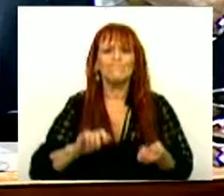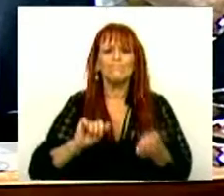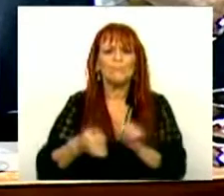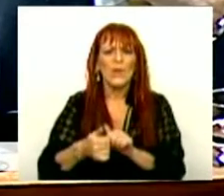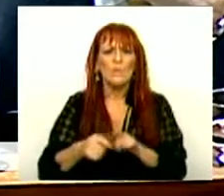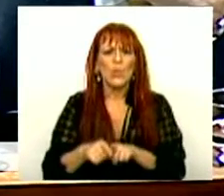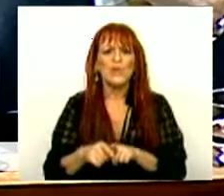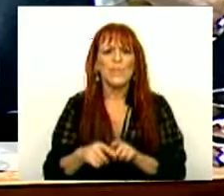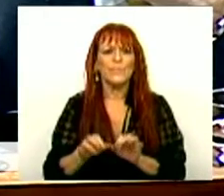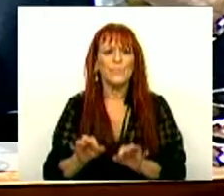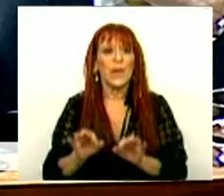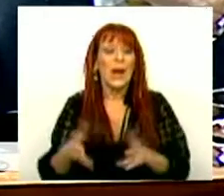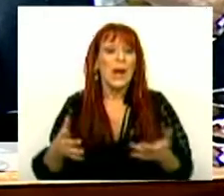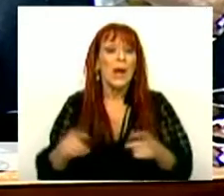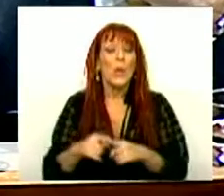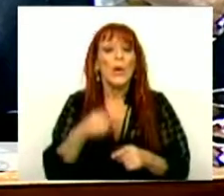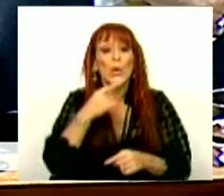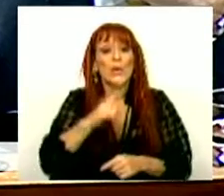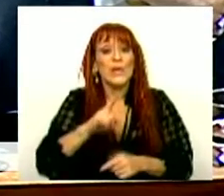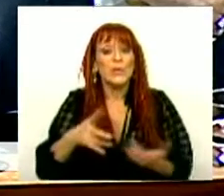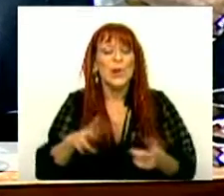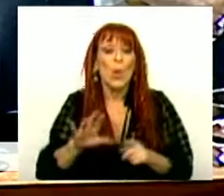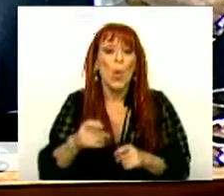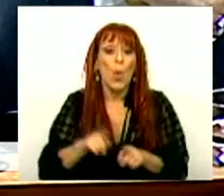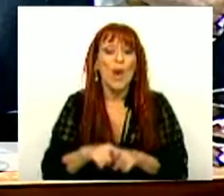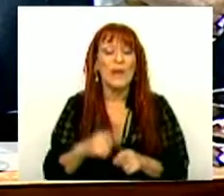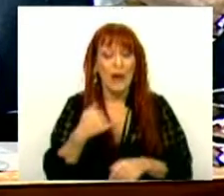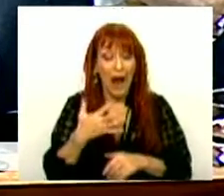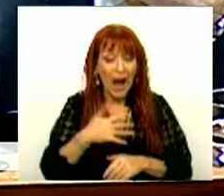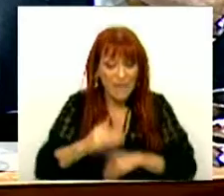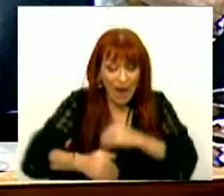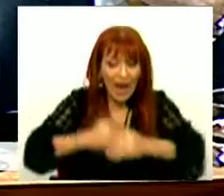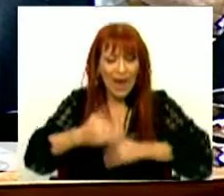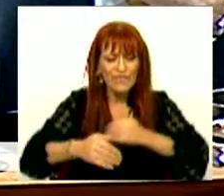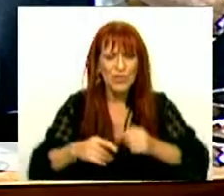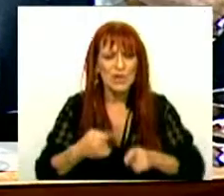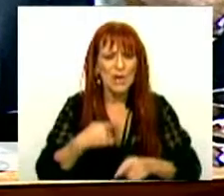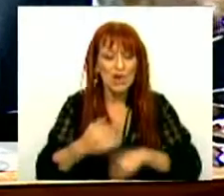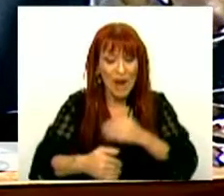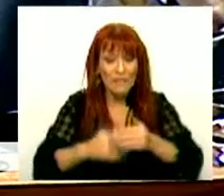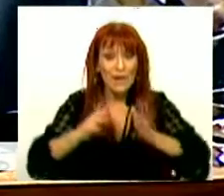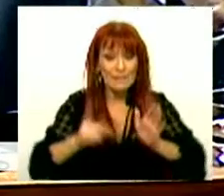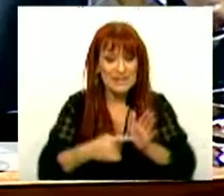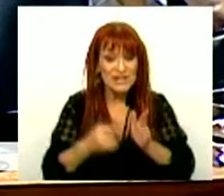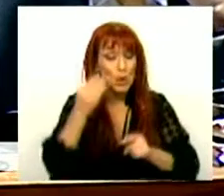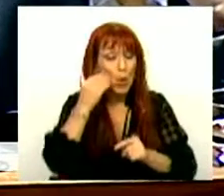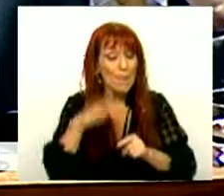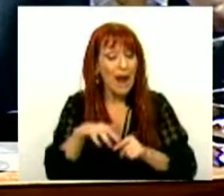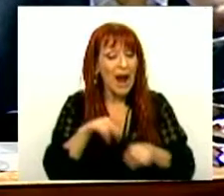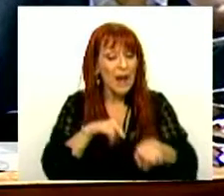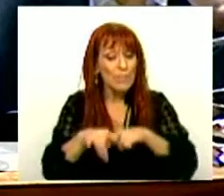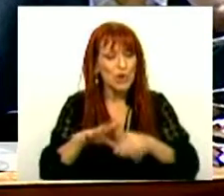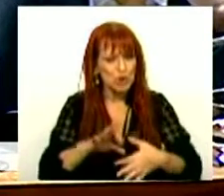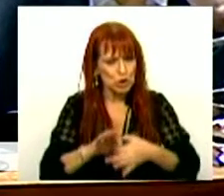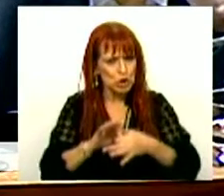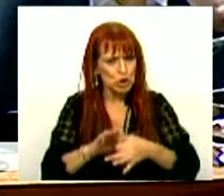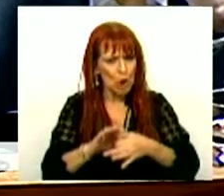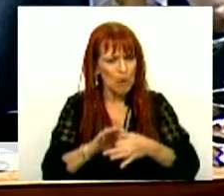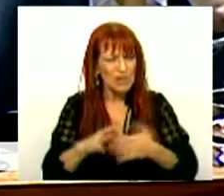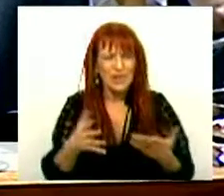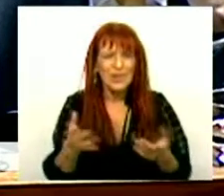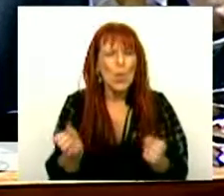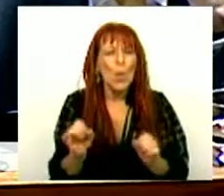ser defensor. Aquilo que eu digo é que quando quisermos avançar, devemos avançar num quadro político que seja sólido,